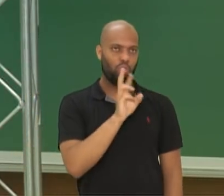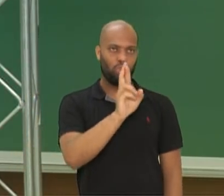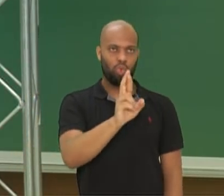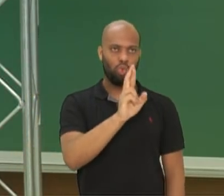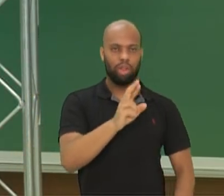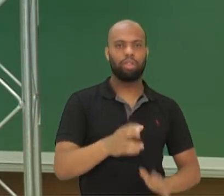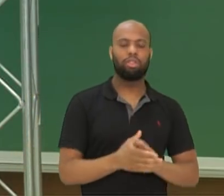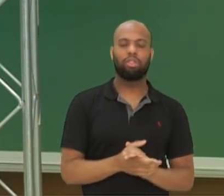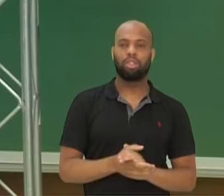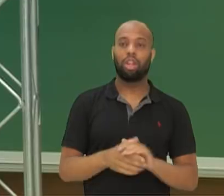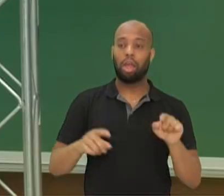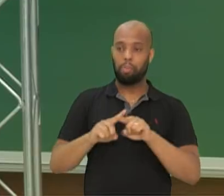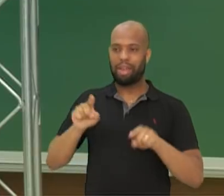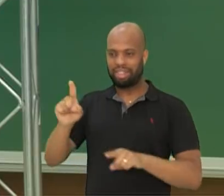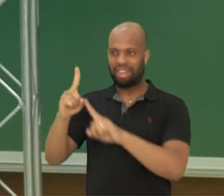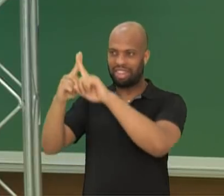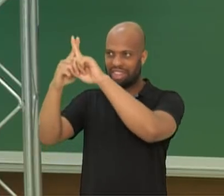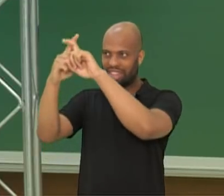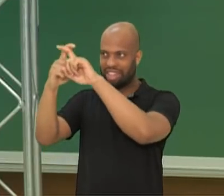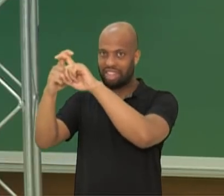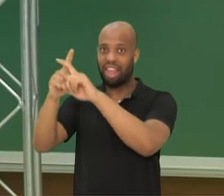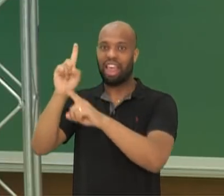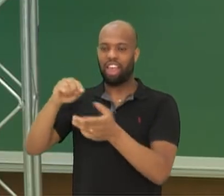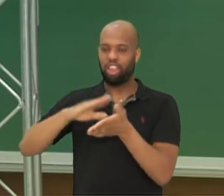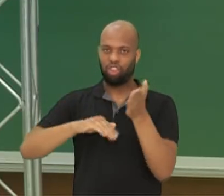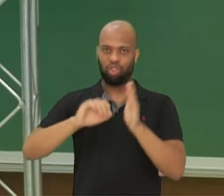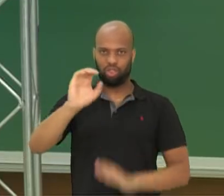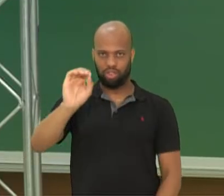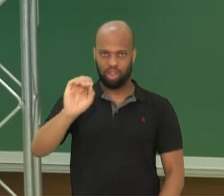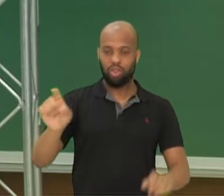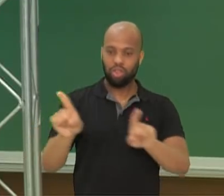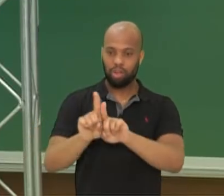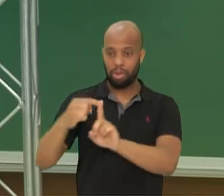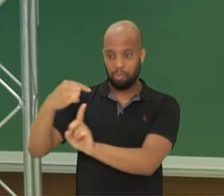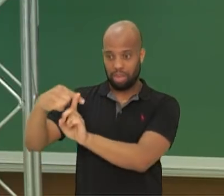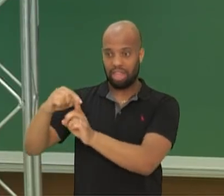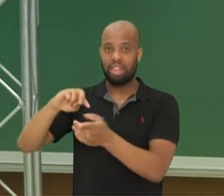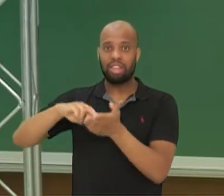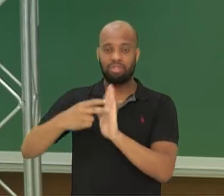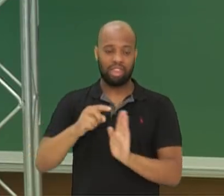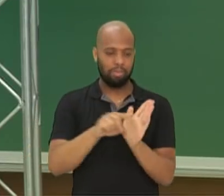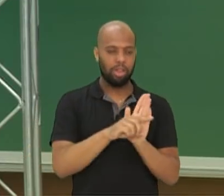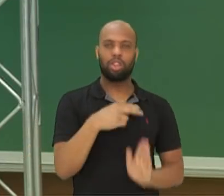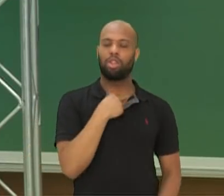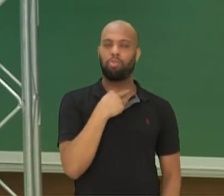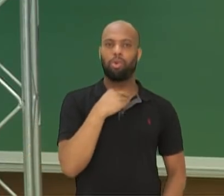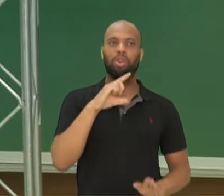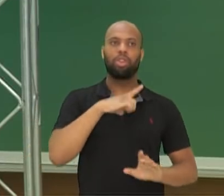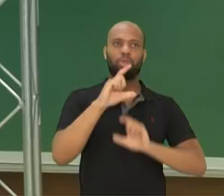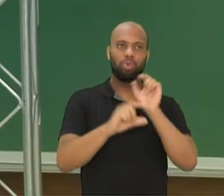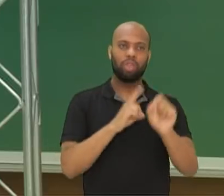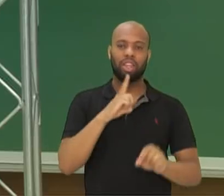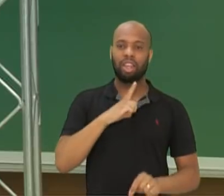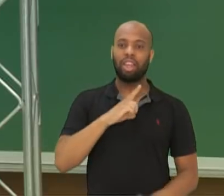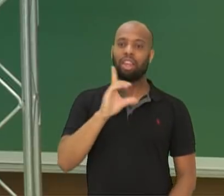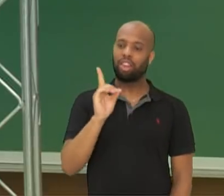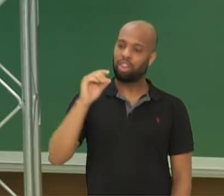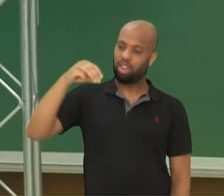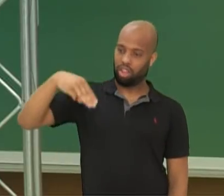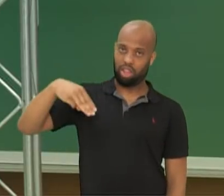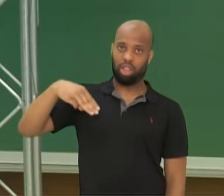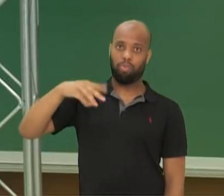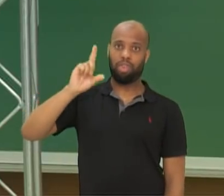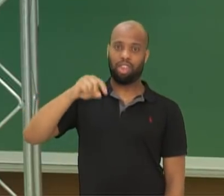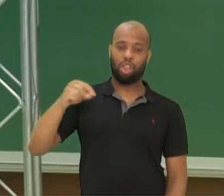no caso positivos diferente de zero, vamos lembrar aqui de função. Função tem um domínio, conjunto dos números reais, ou